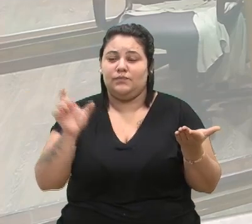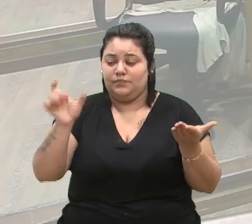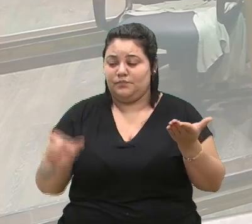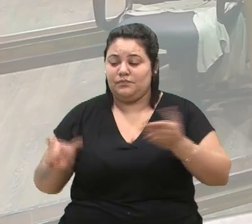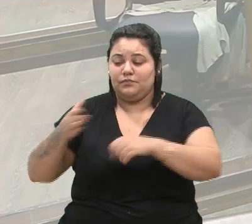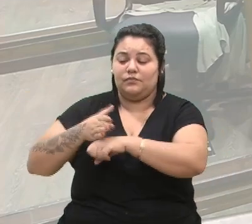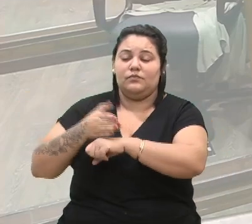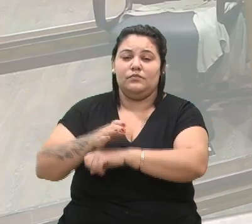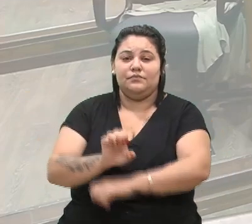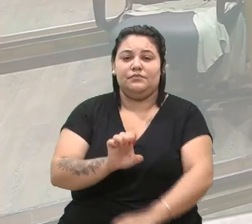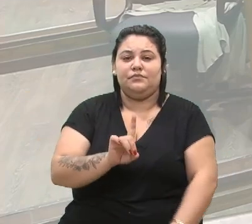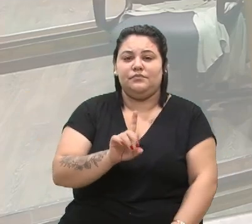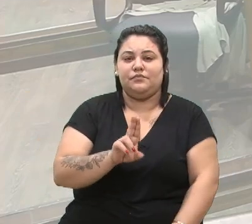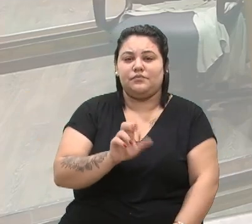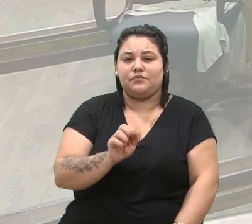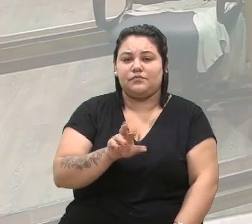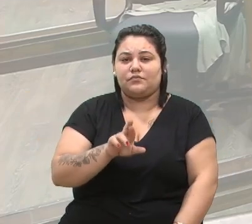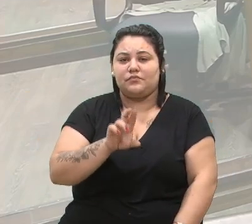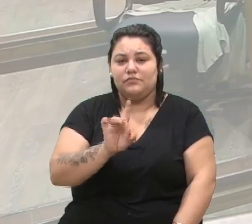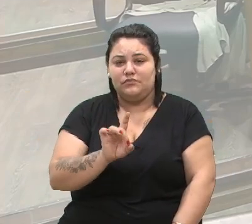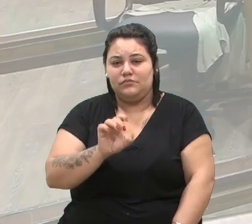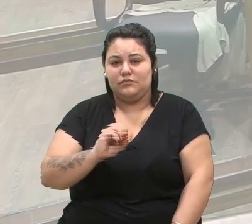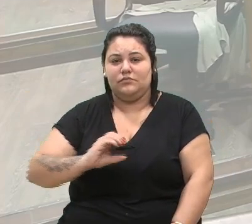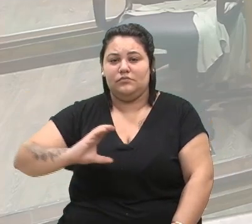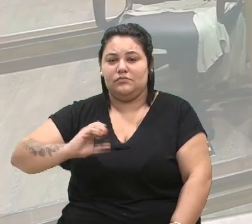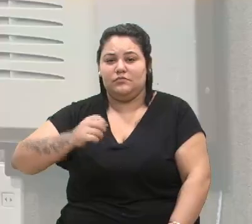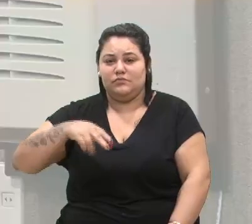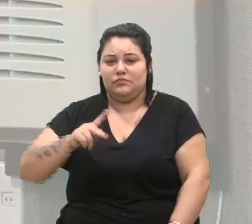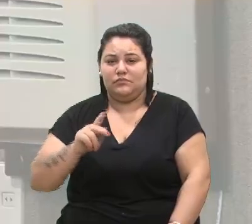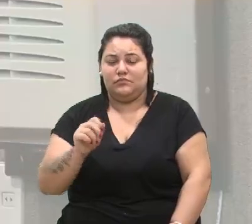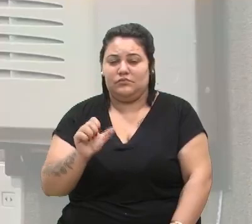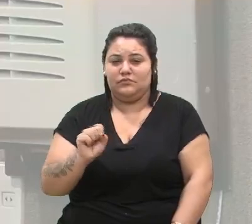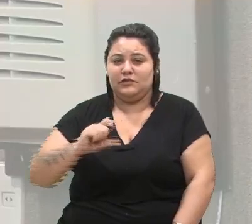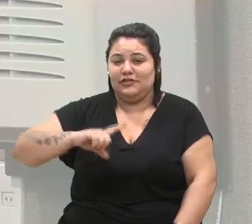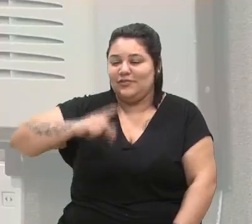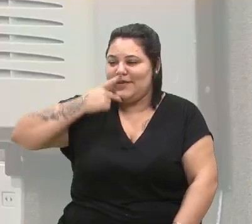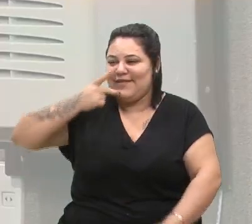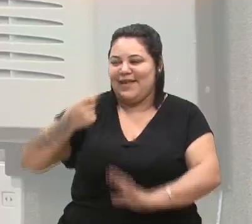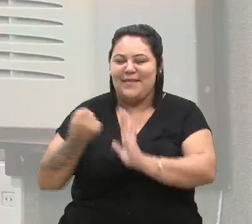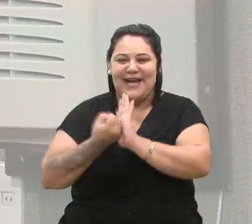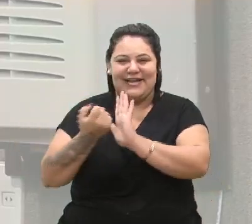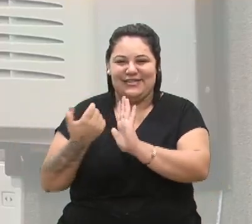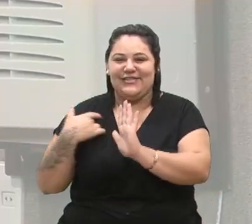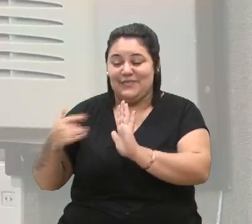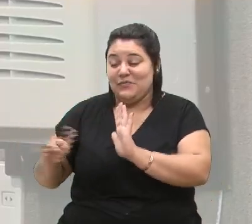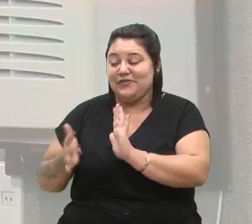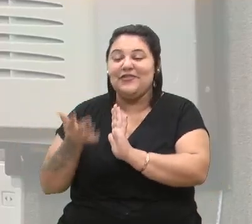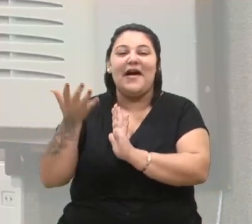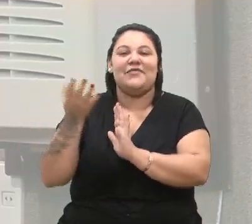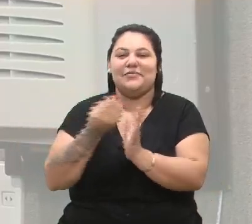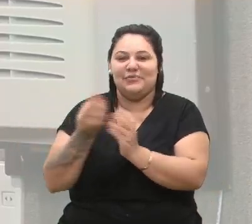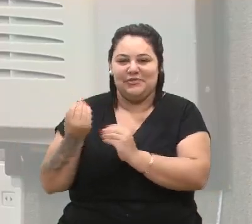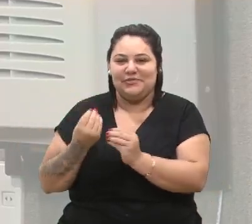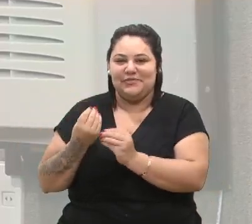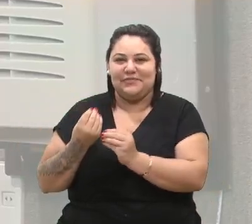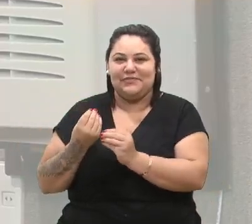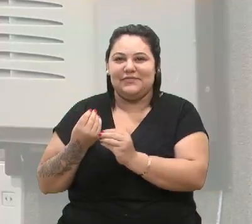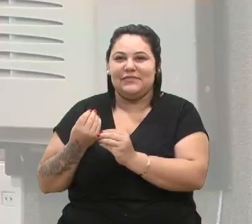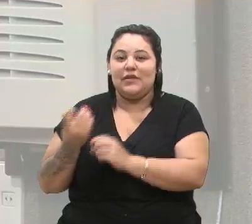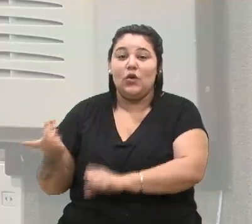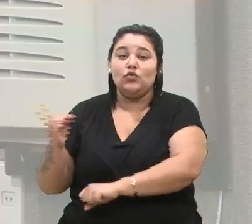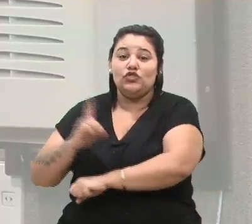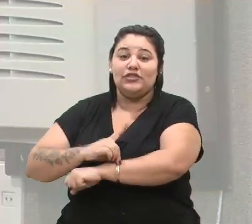Eduardo Campos, ele tinha uma fala simbólica e motivava muito a juventude, que é o